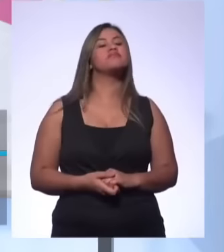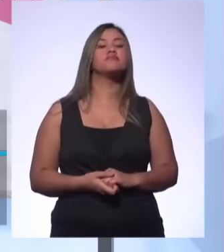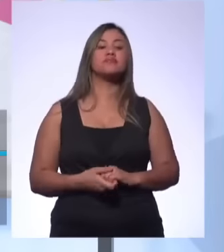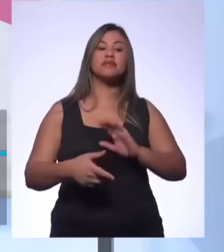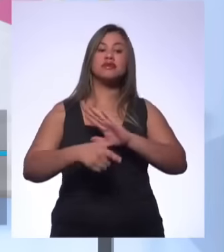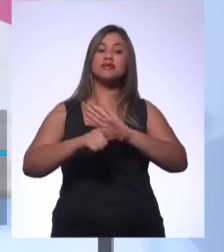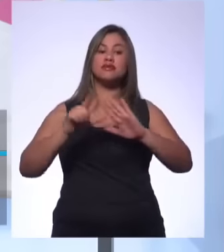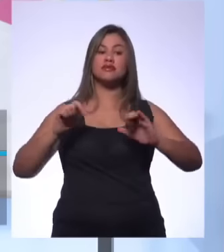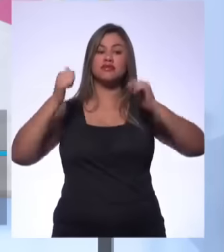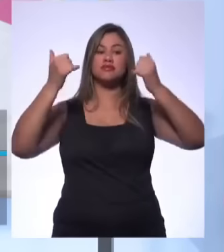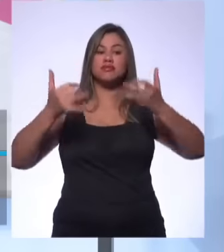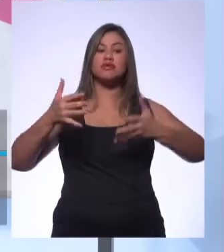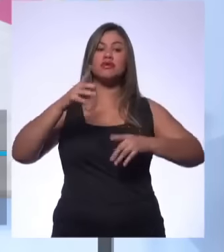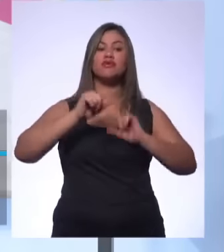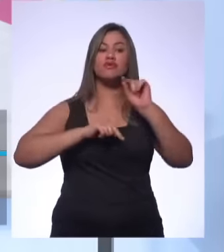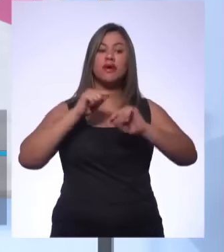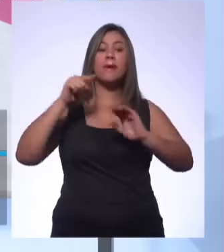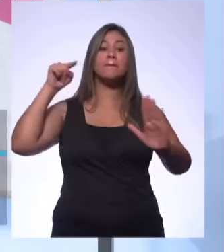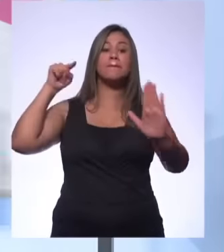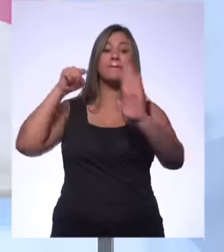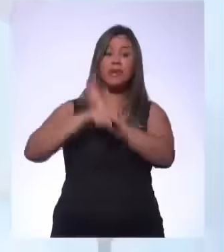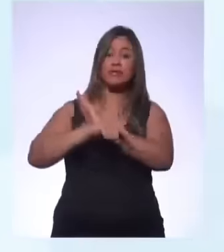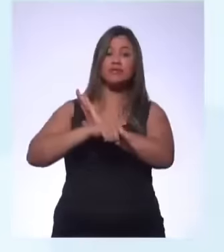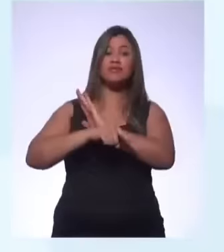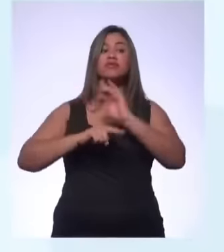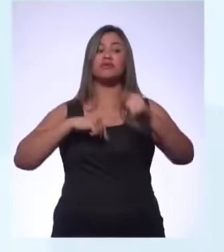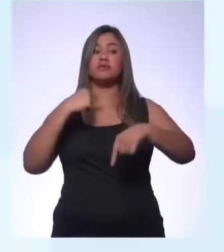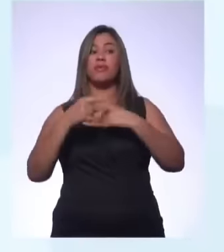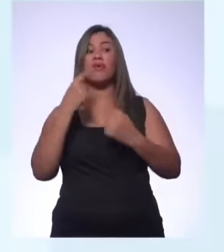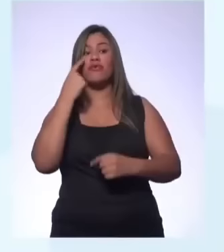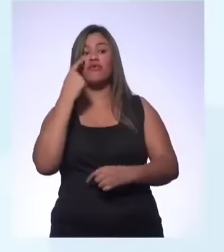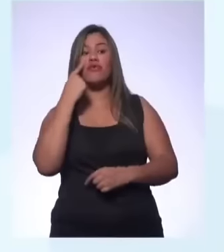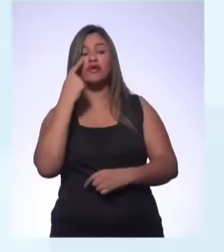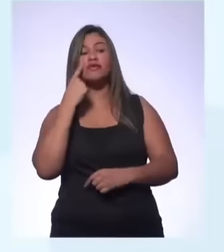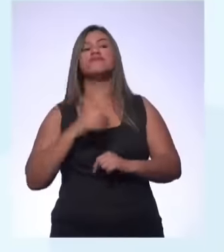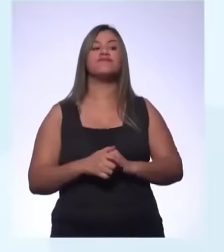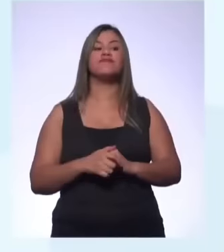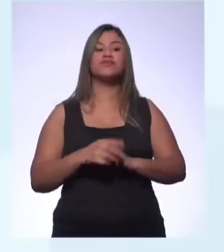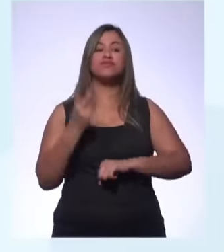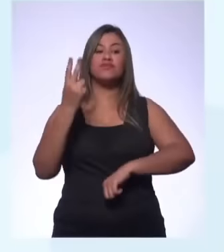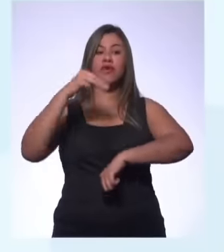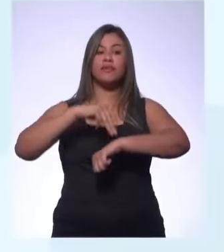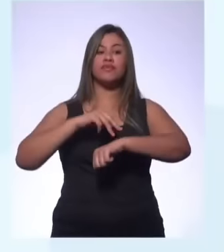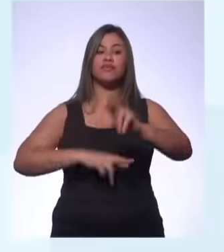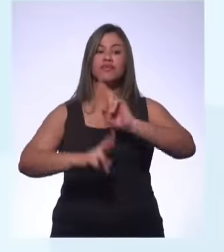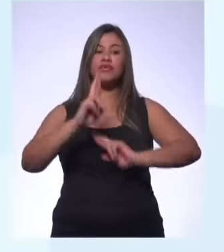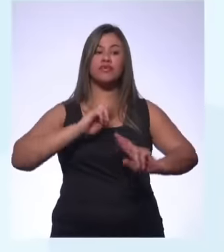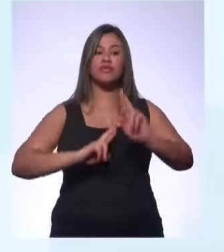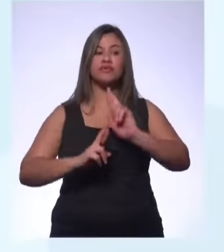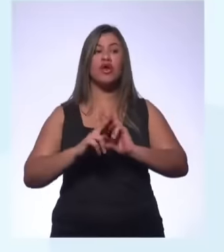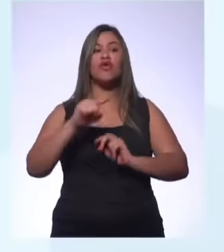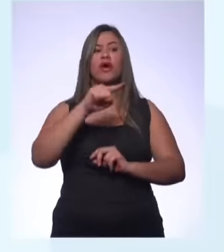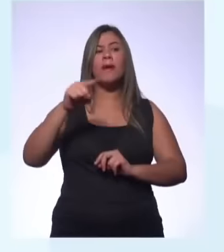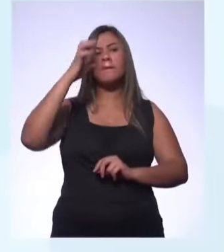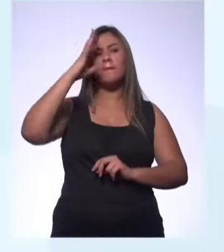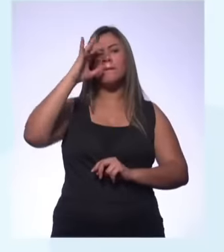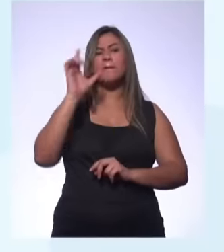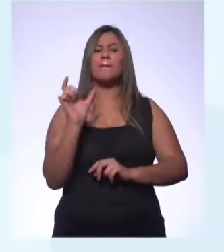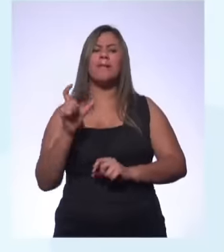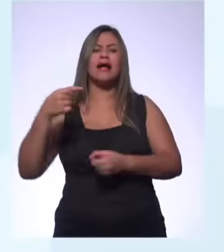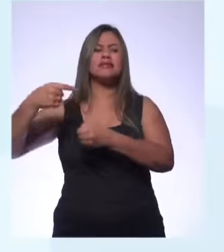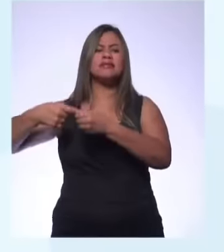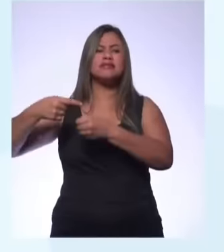vocês a questão disparadora. E depois eu quero ver o que vocês falaram no chat. Vou deixar aqui 2 minutos. O que lhe vem à mente quando você